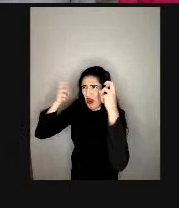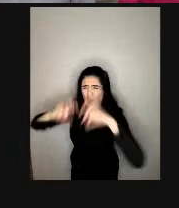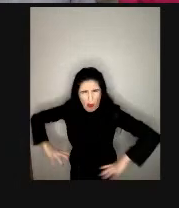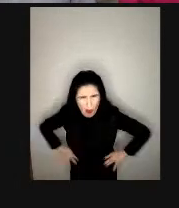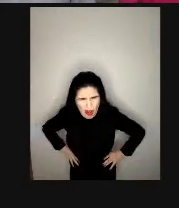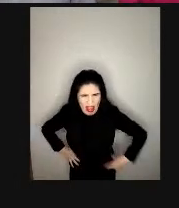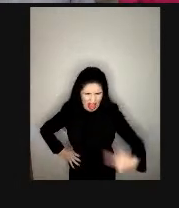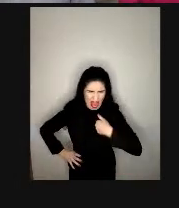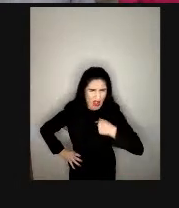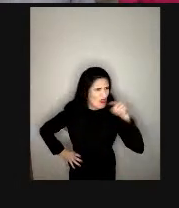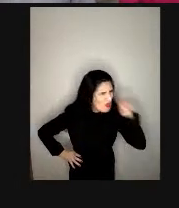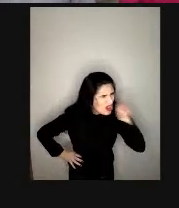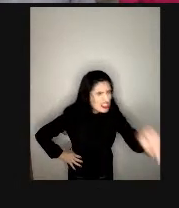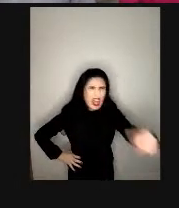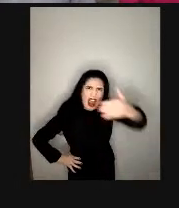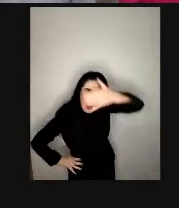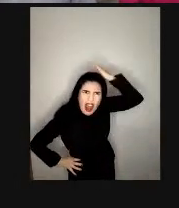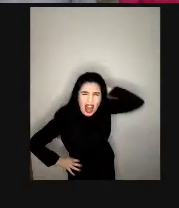embora.